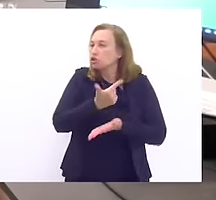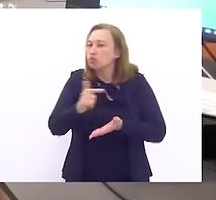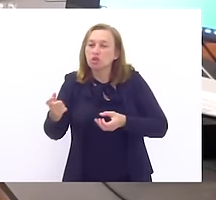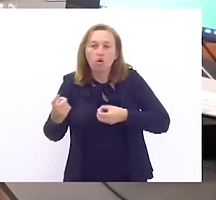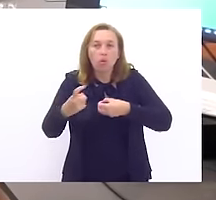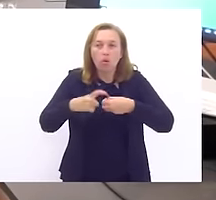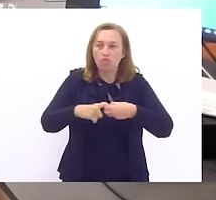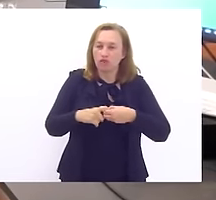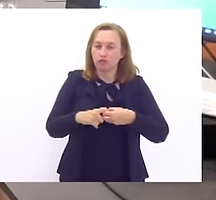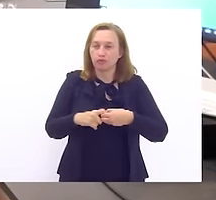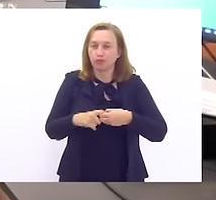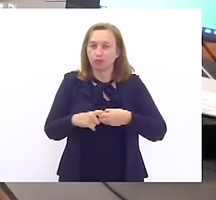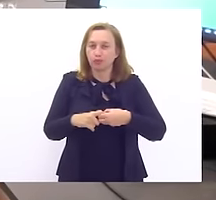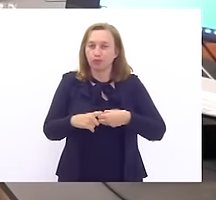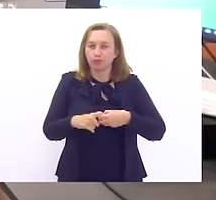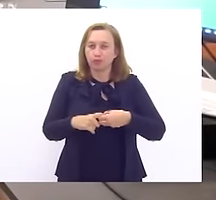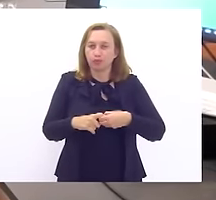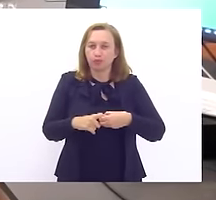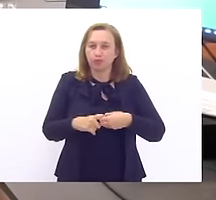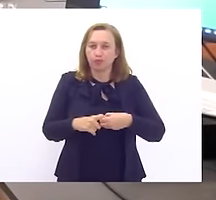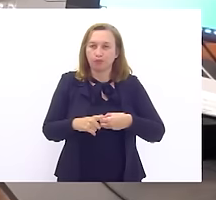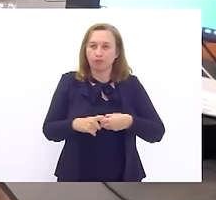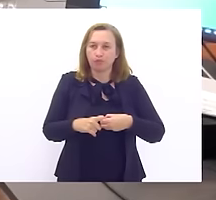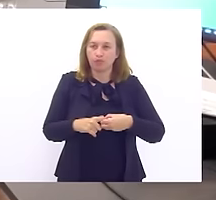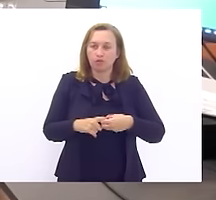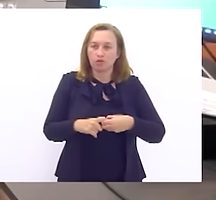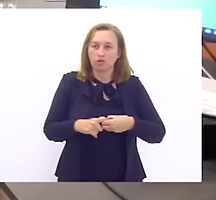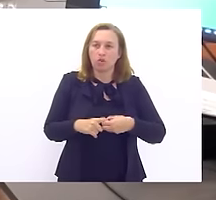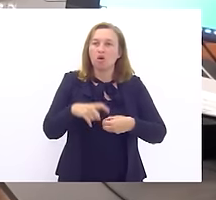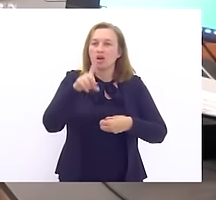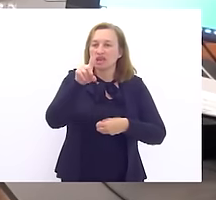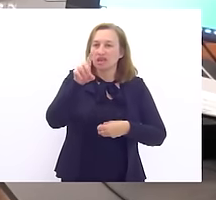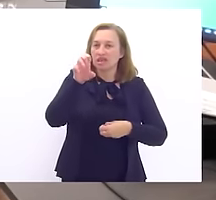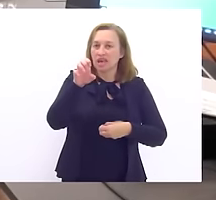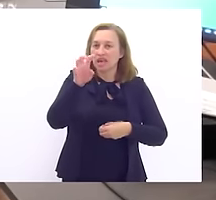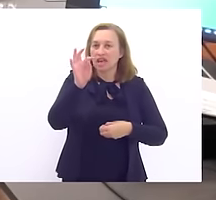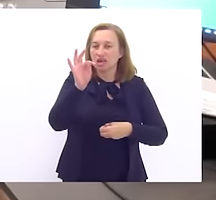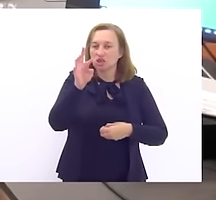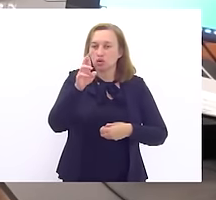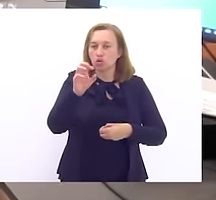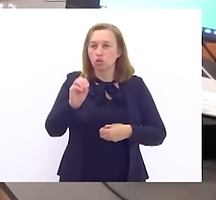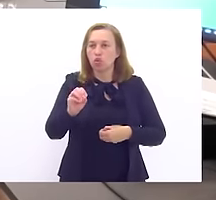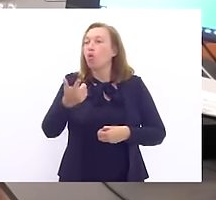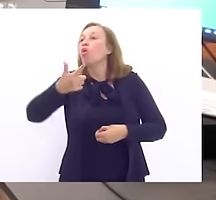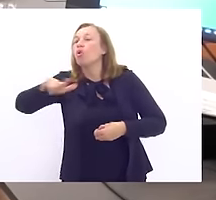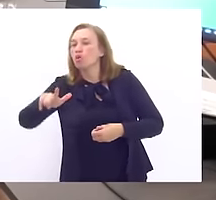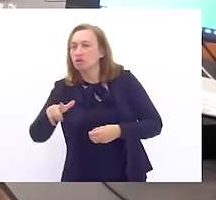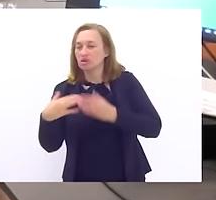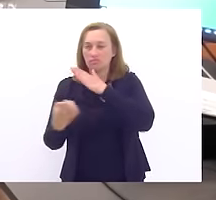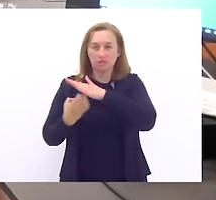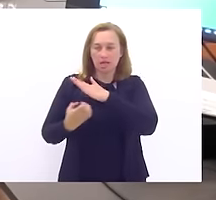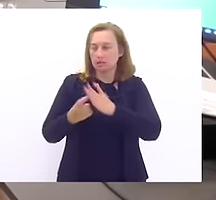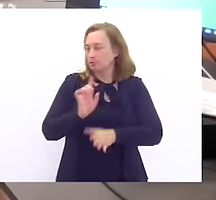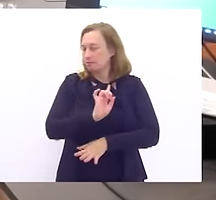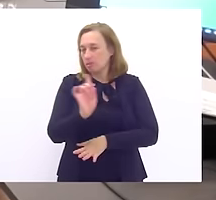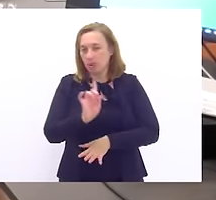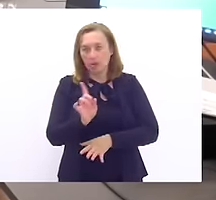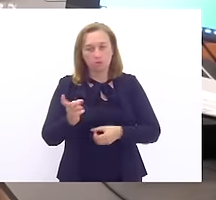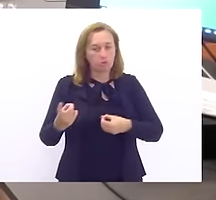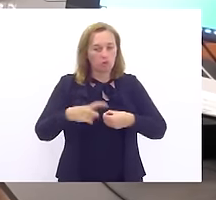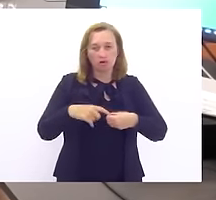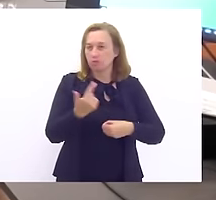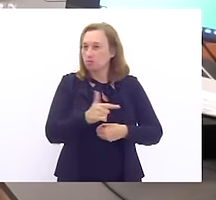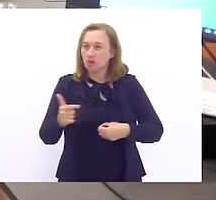com o Detro ou qualquer outro convênio do teto com a PM ele não não tá existindo